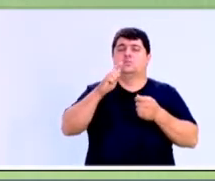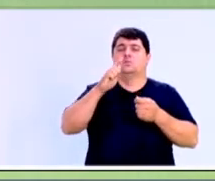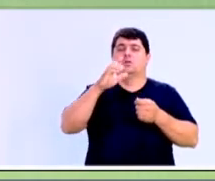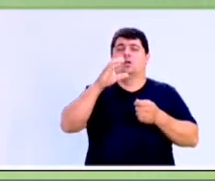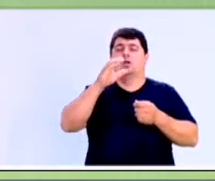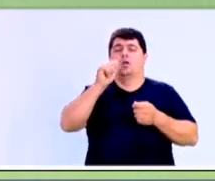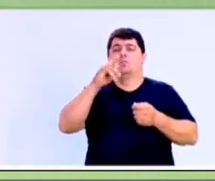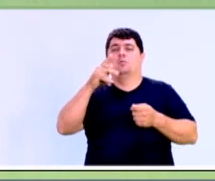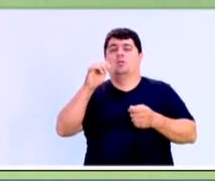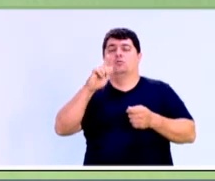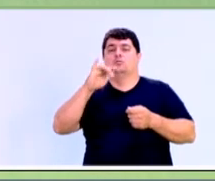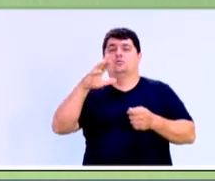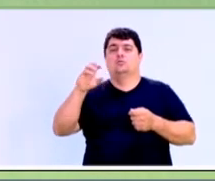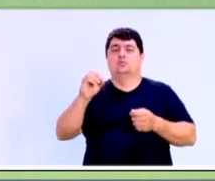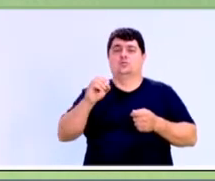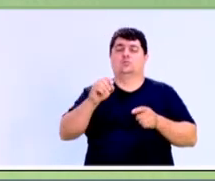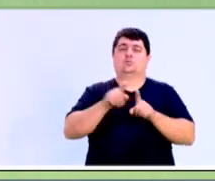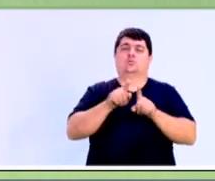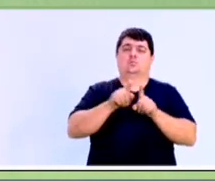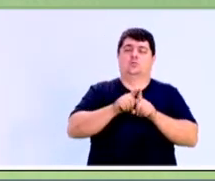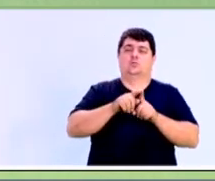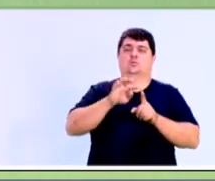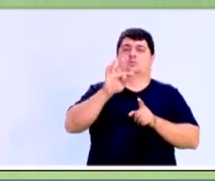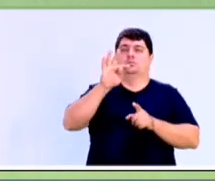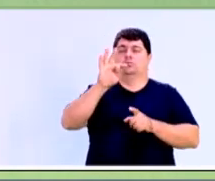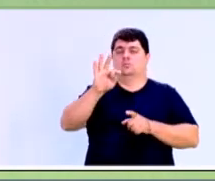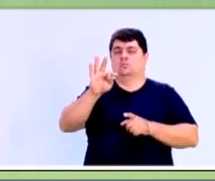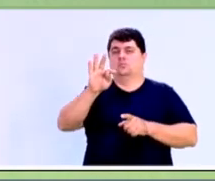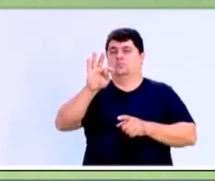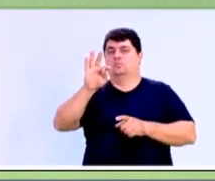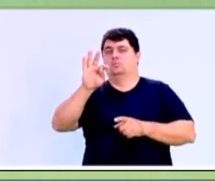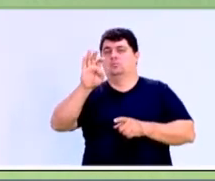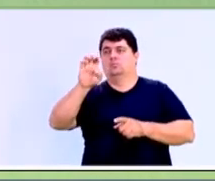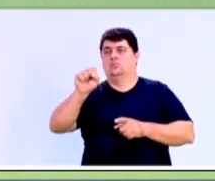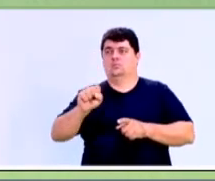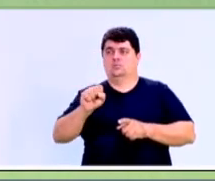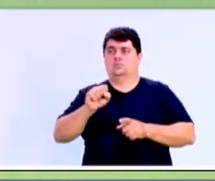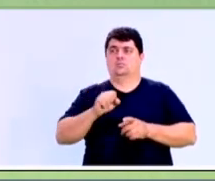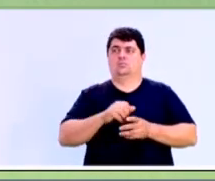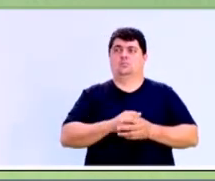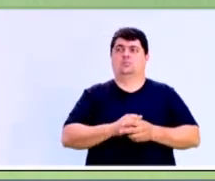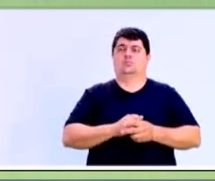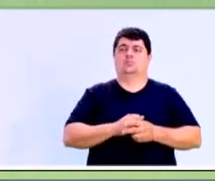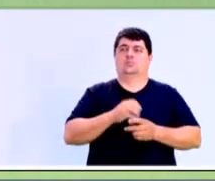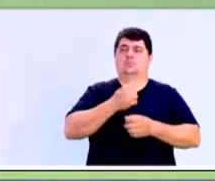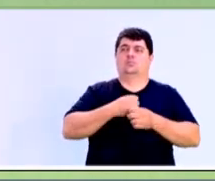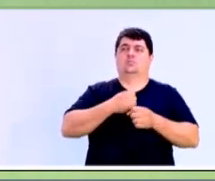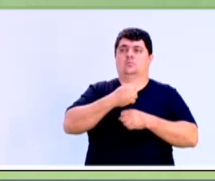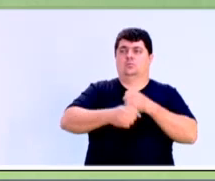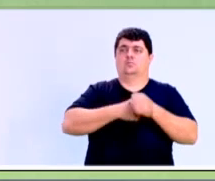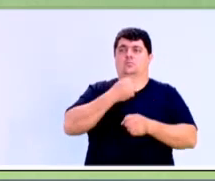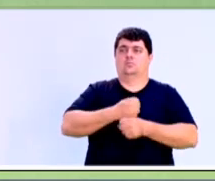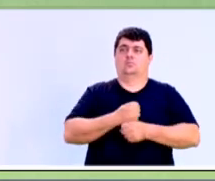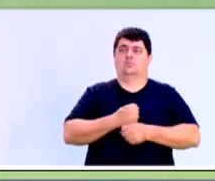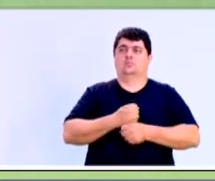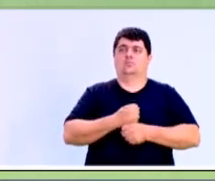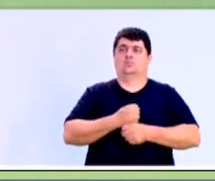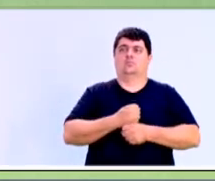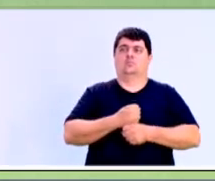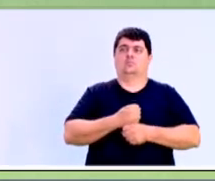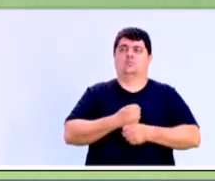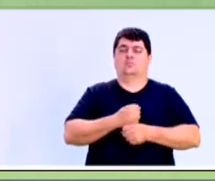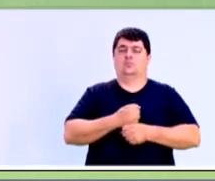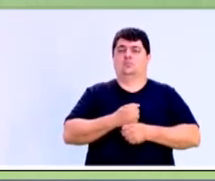né? Saldo em tesouraria e capital de giro de novo, né? Do ano, tá certo? Necessidade de capital de